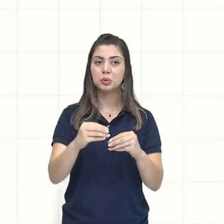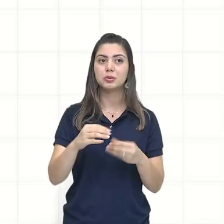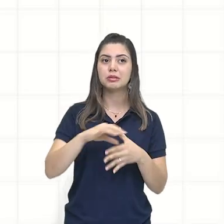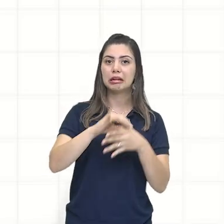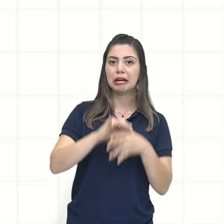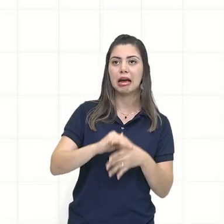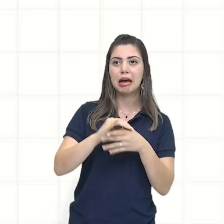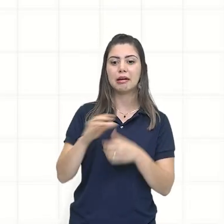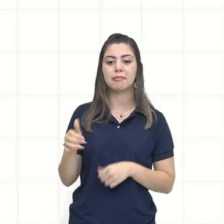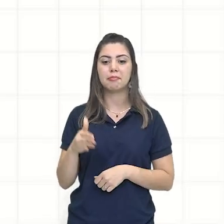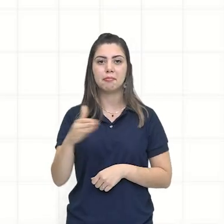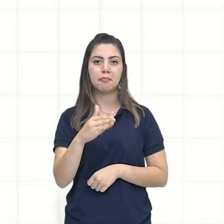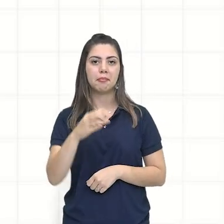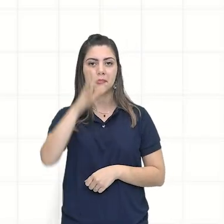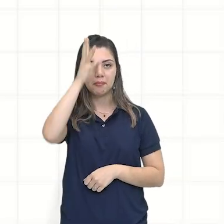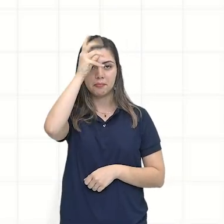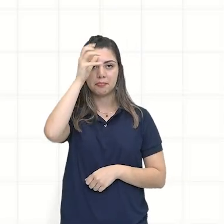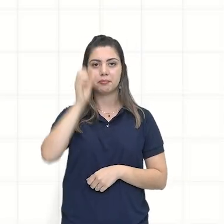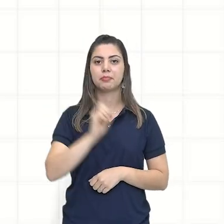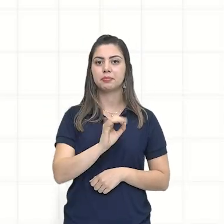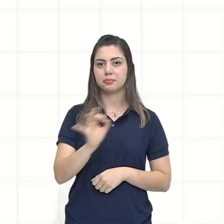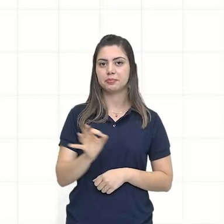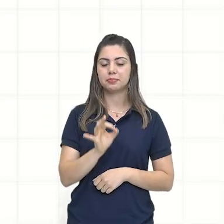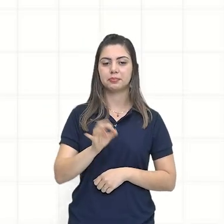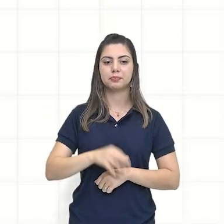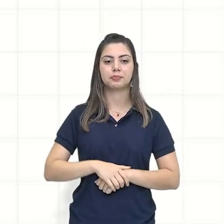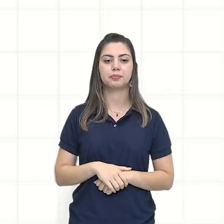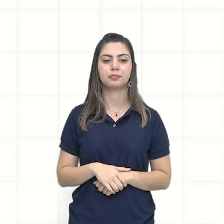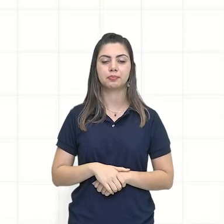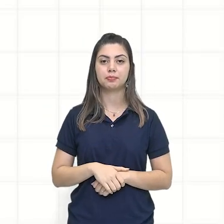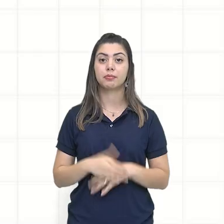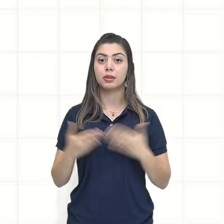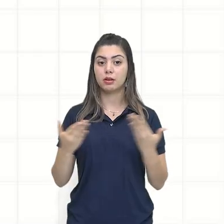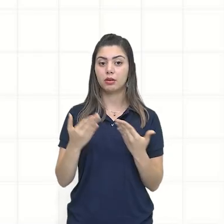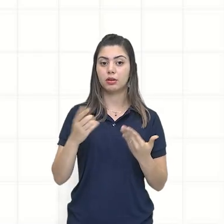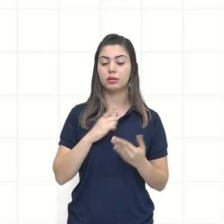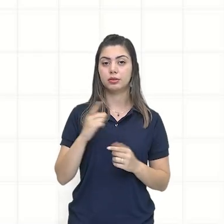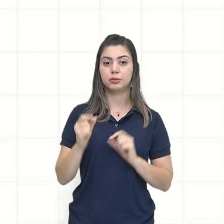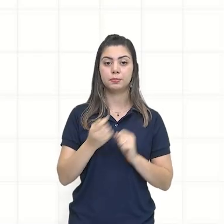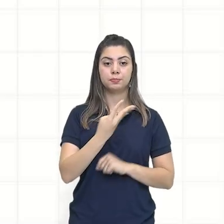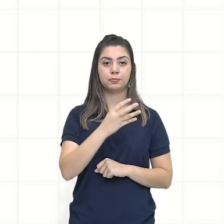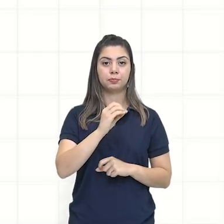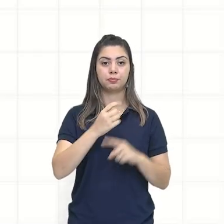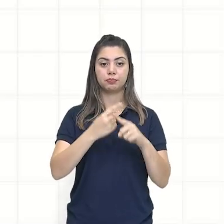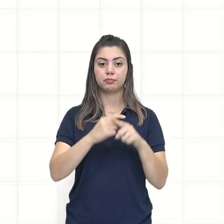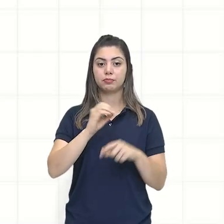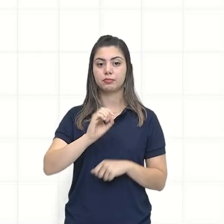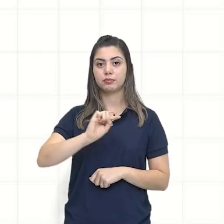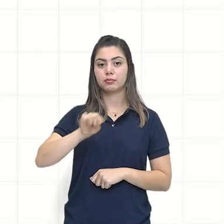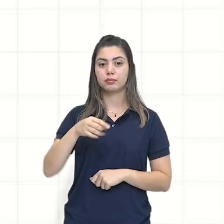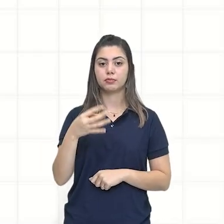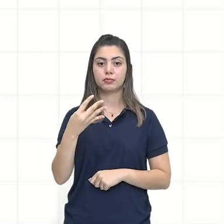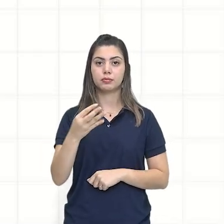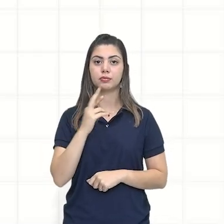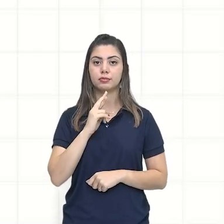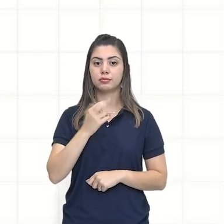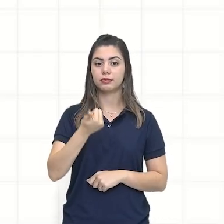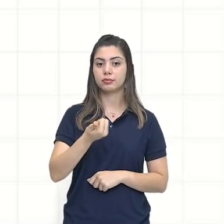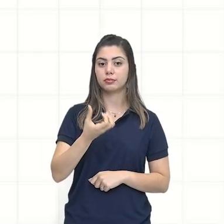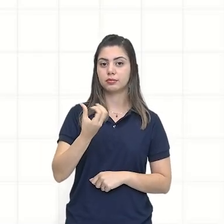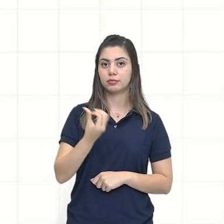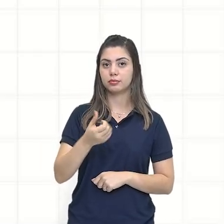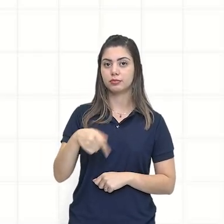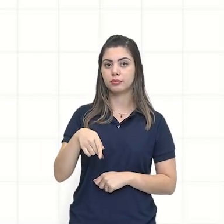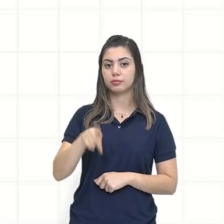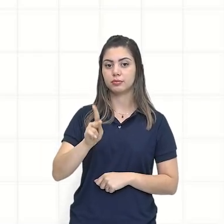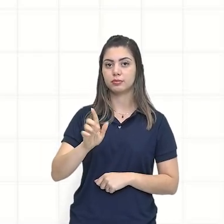carne, frango ou peixe. Pois bem, multiplicando aqui 40 por 0,4,